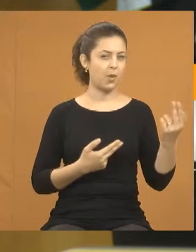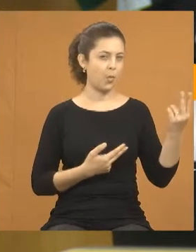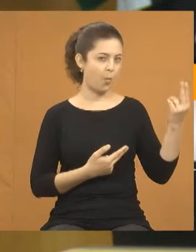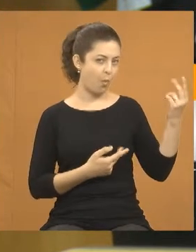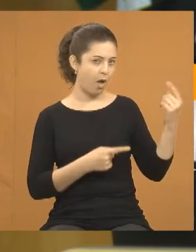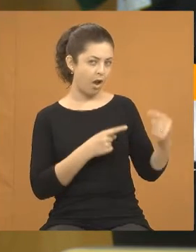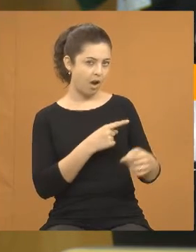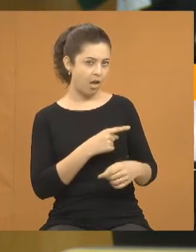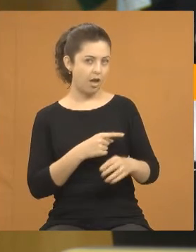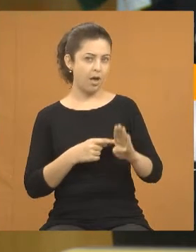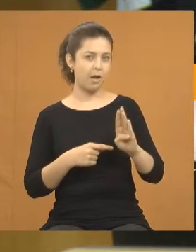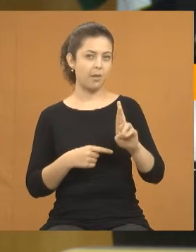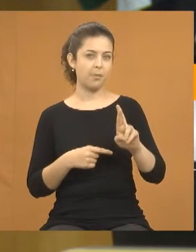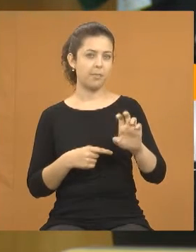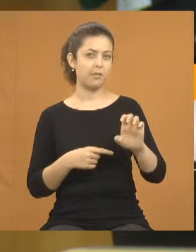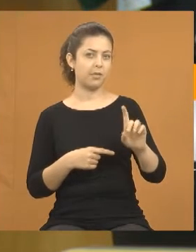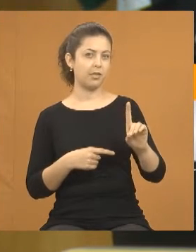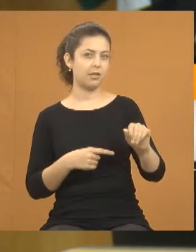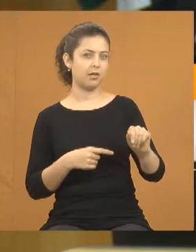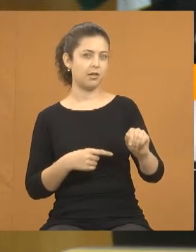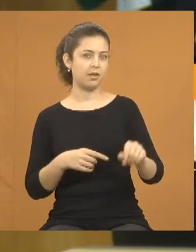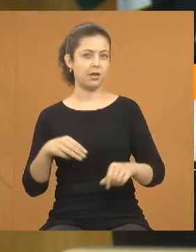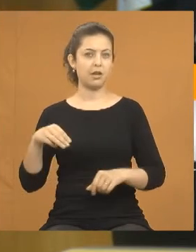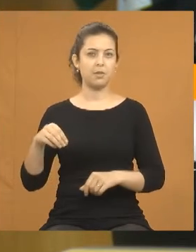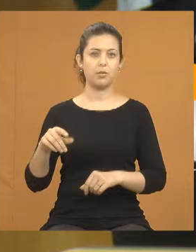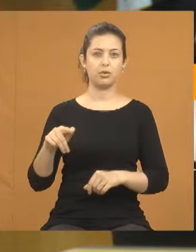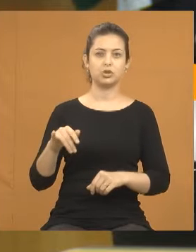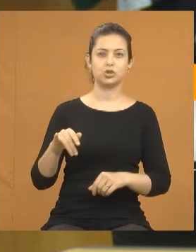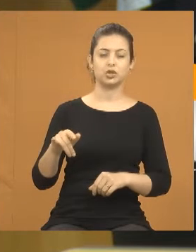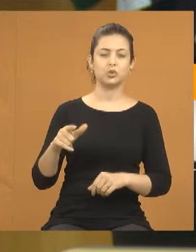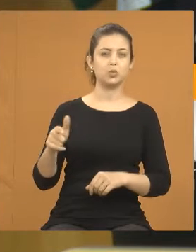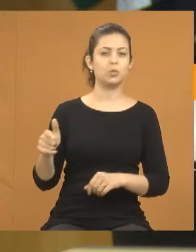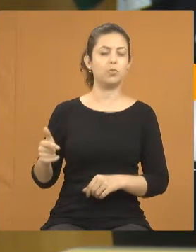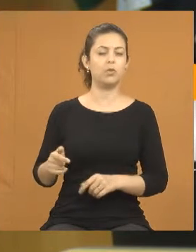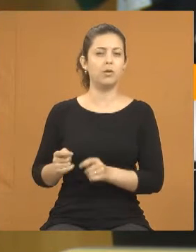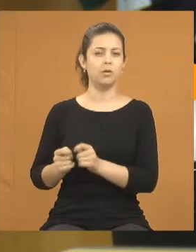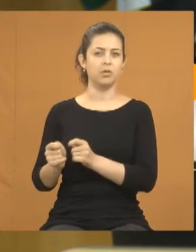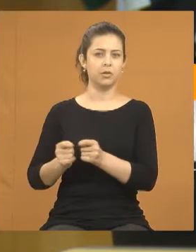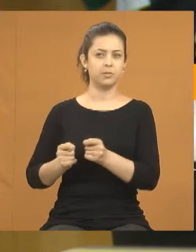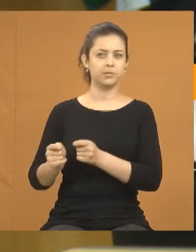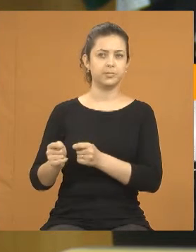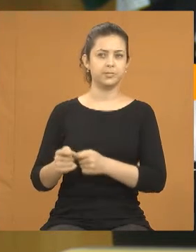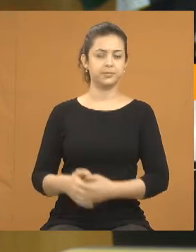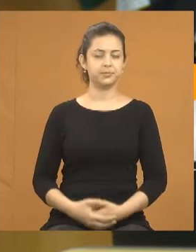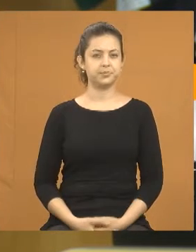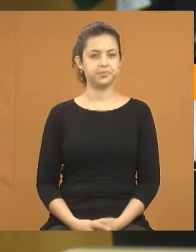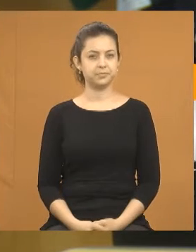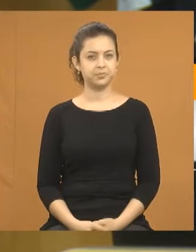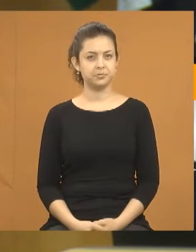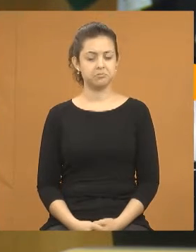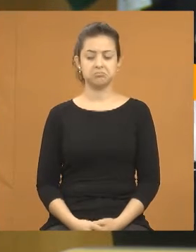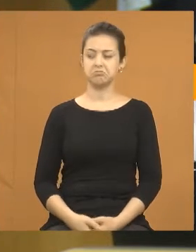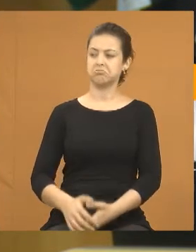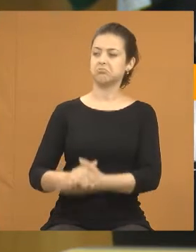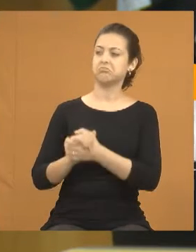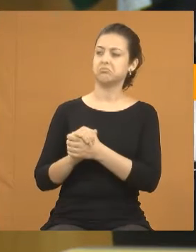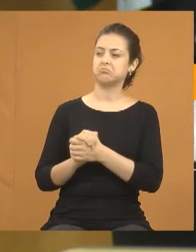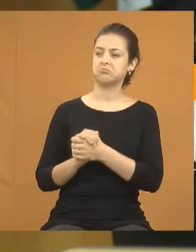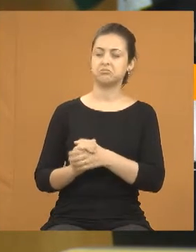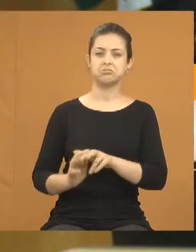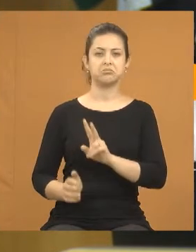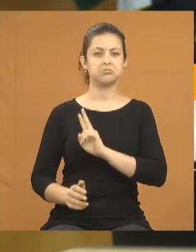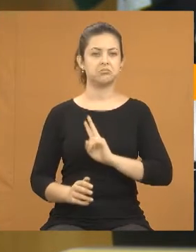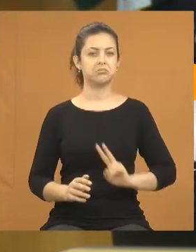acontece aqui na Breda, como acontece em Mogi, em outros lugares que não tinha cobrador. E eu parabenizo os vereadores que